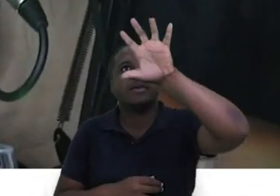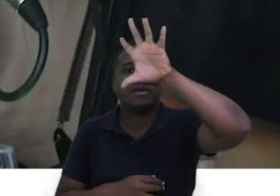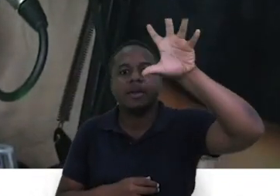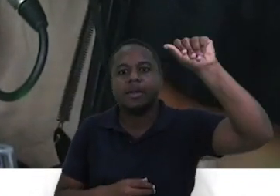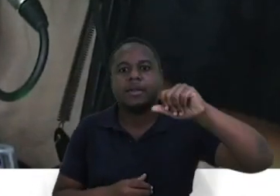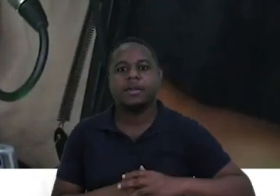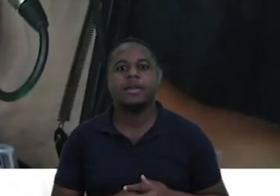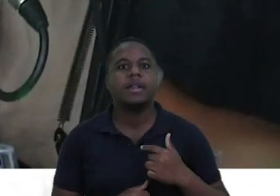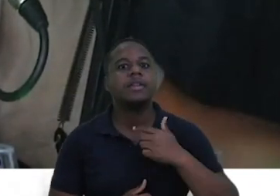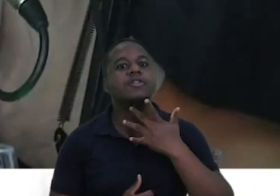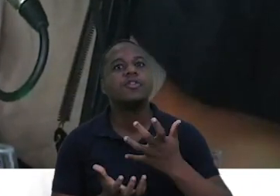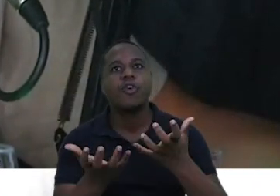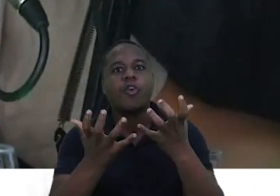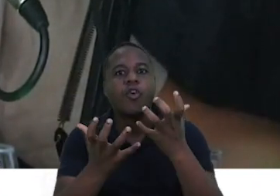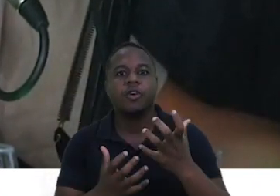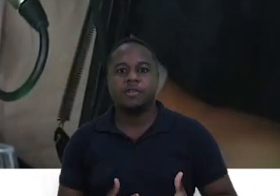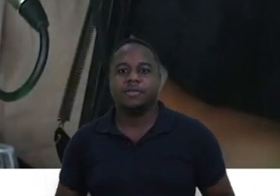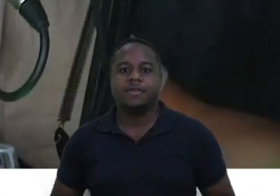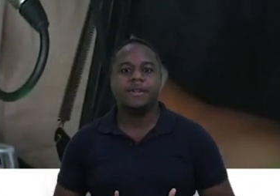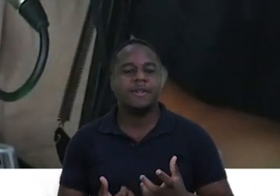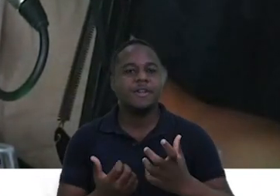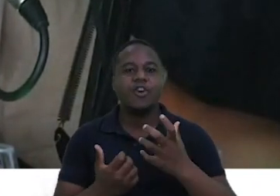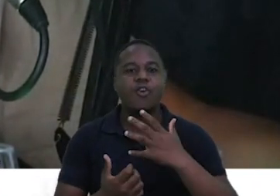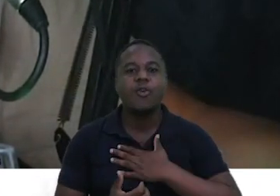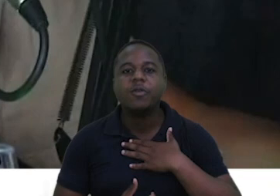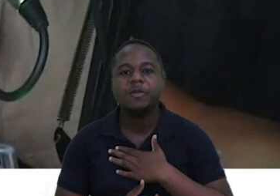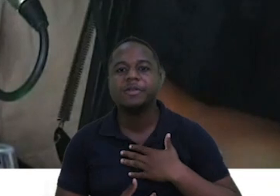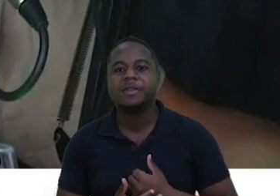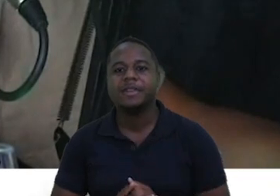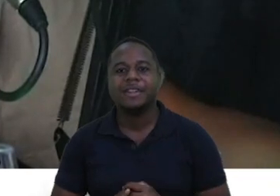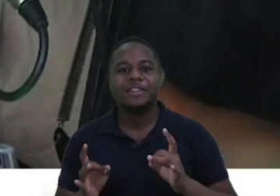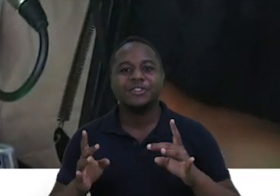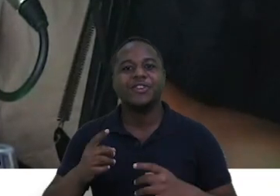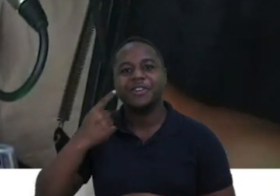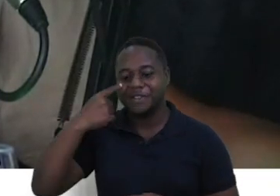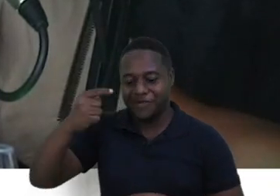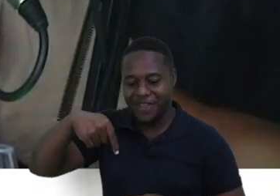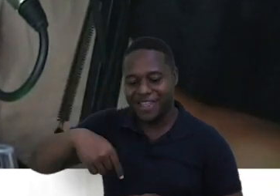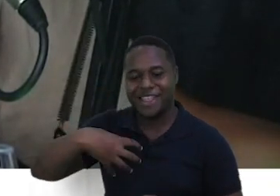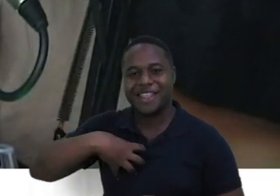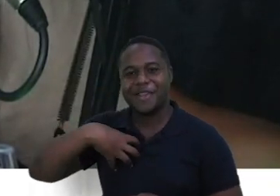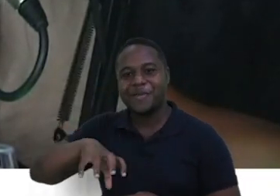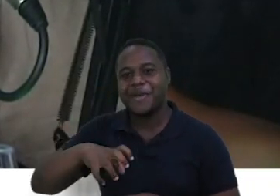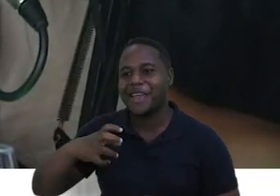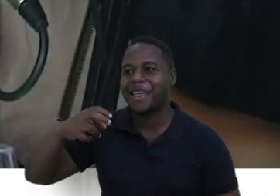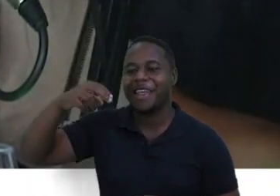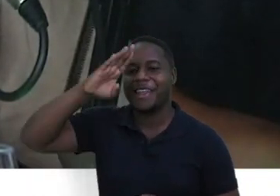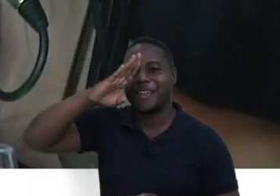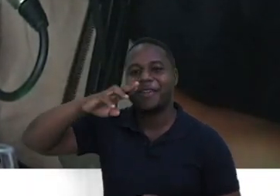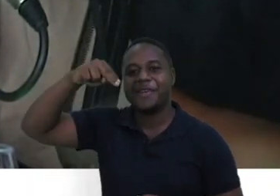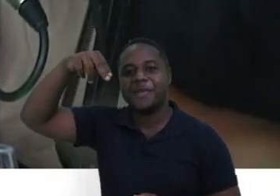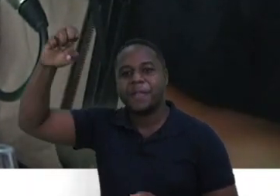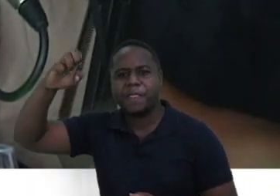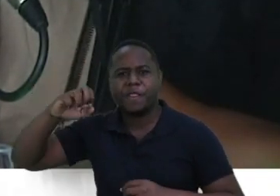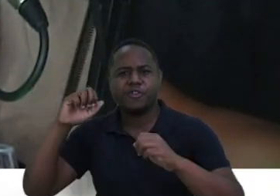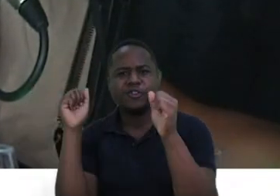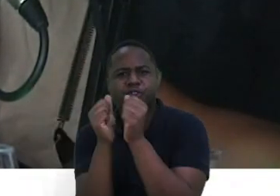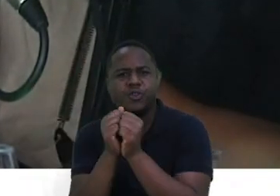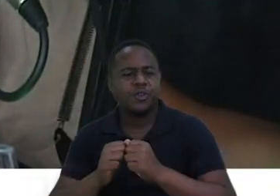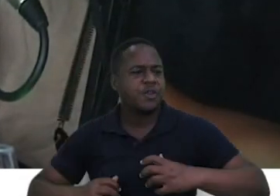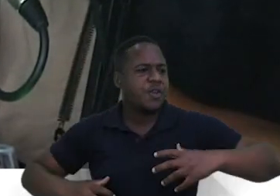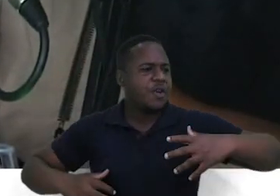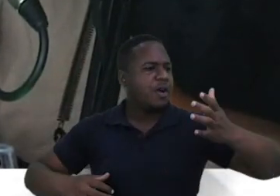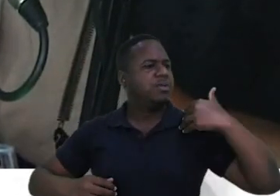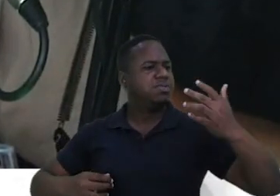sedentos. Porque isso só se vê na Bahia e no Nordeste, né? Essa coisa de coisa de junto,